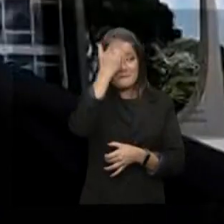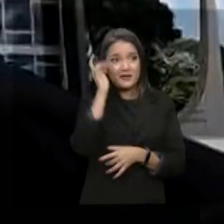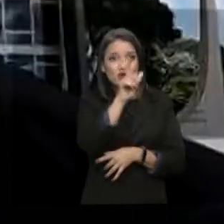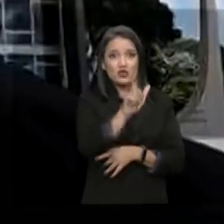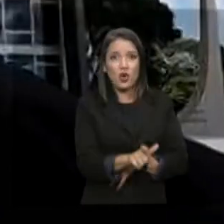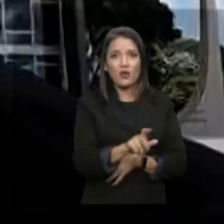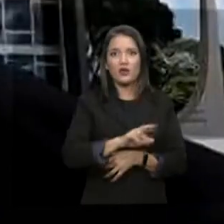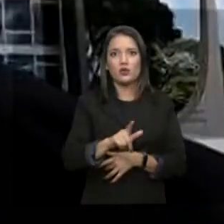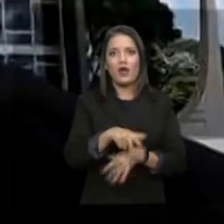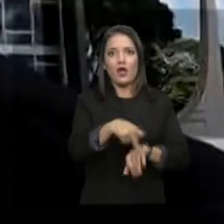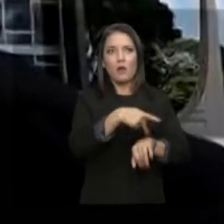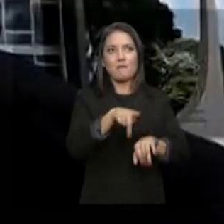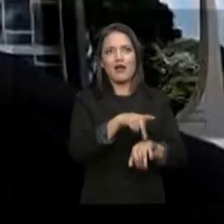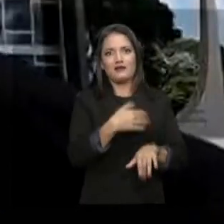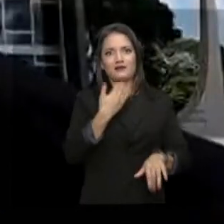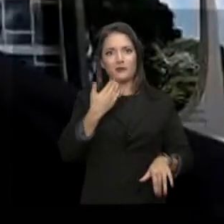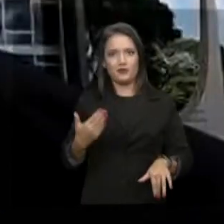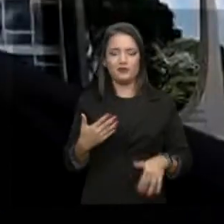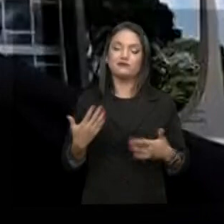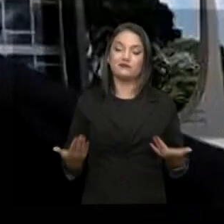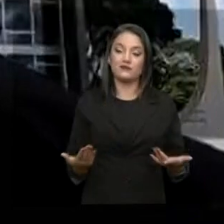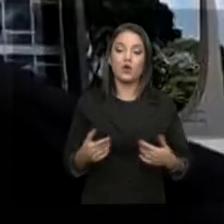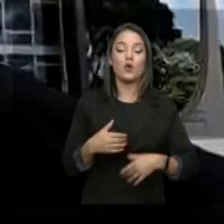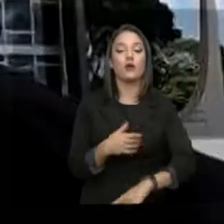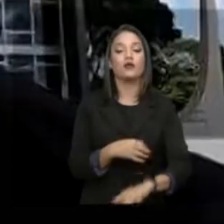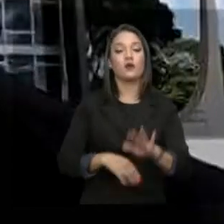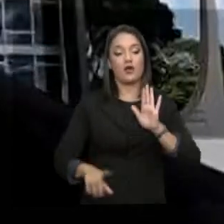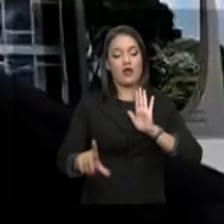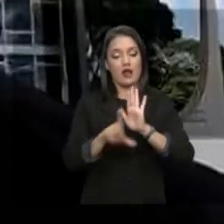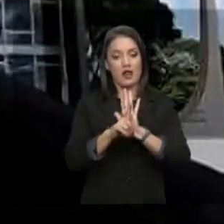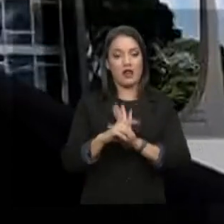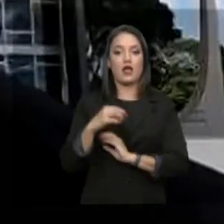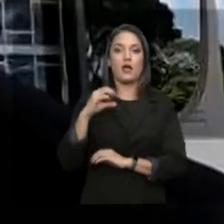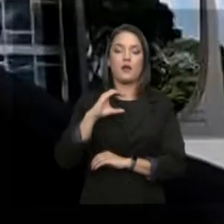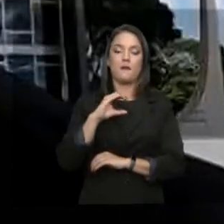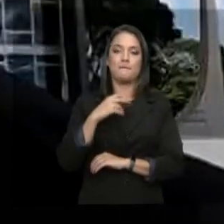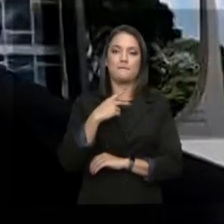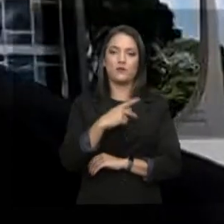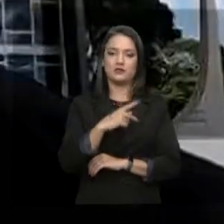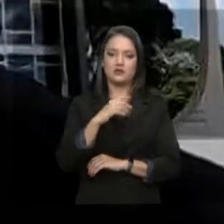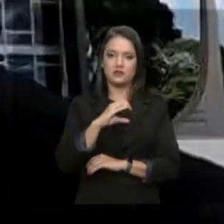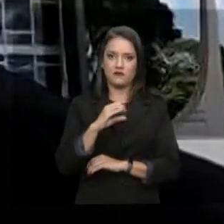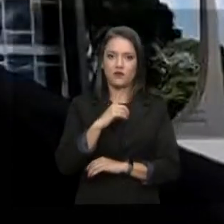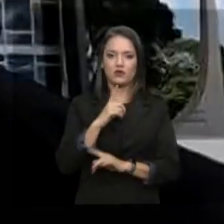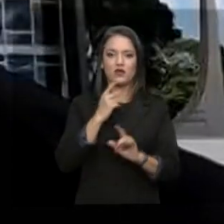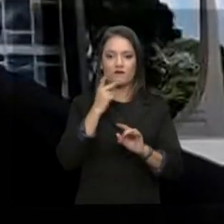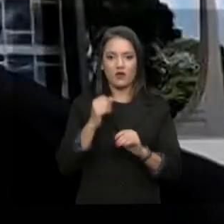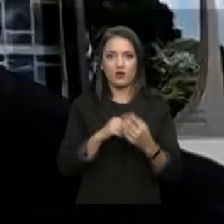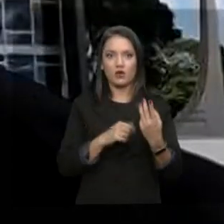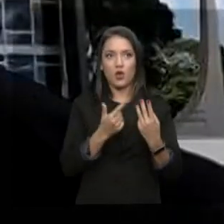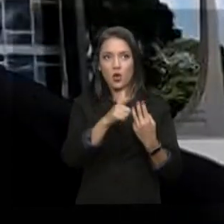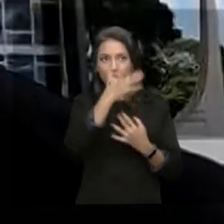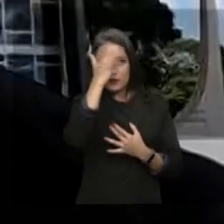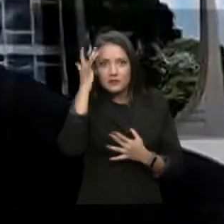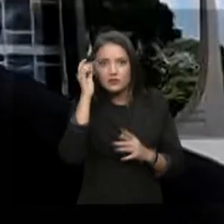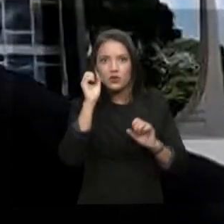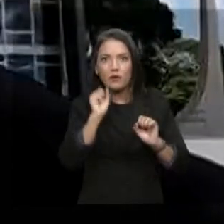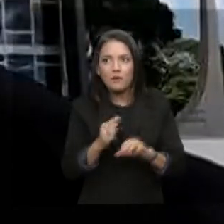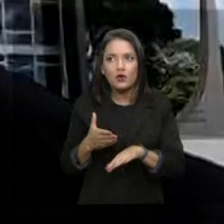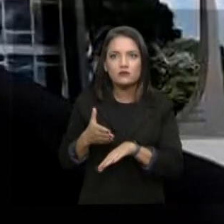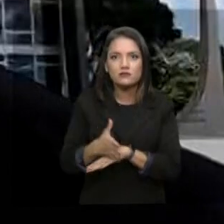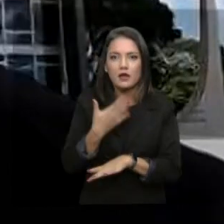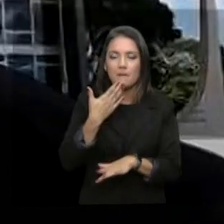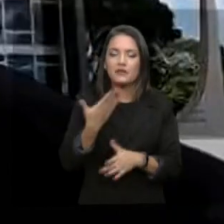A alegação de que a legislação processual civil prevê o terceiro interessado como legitimado para ação rescisória esbarra